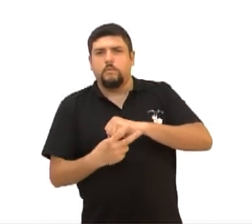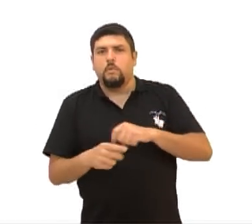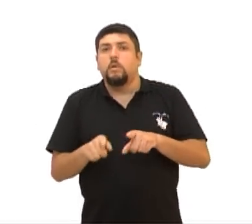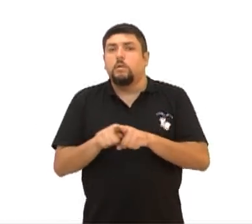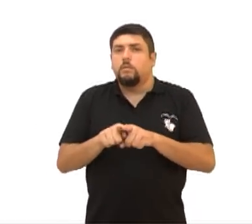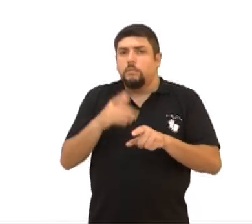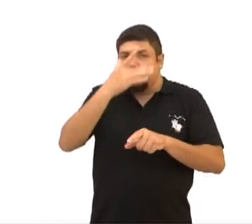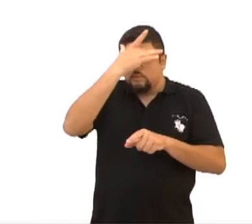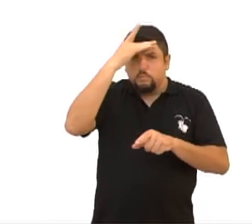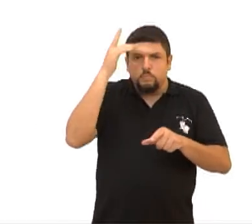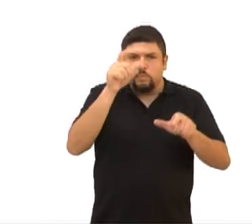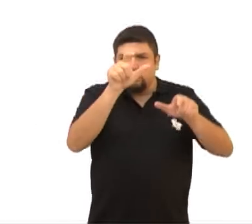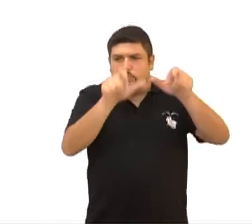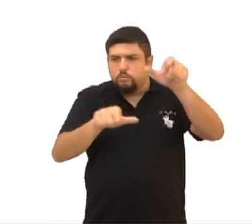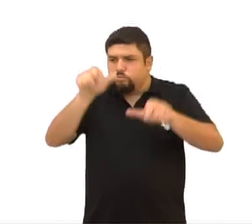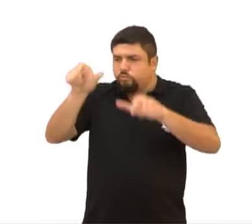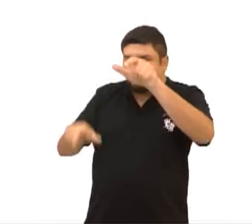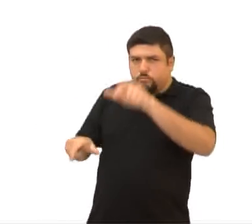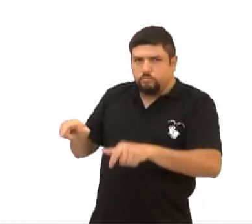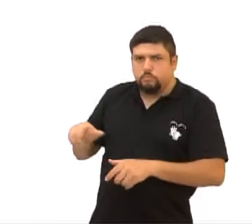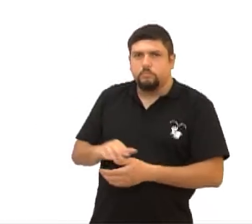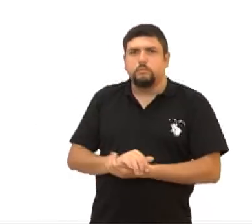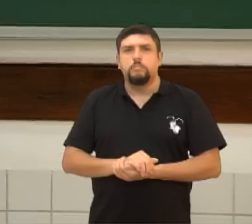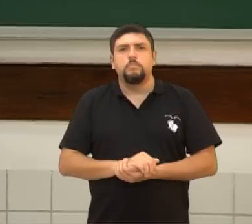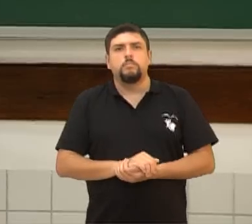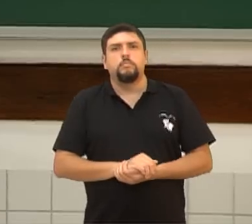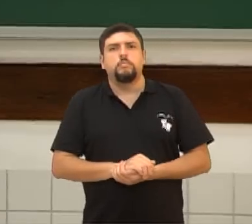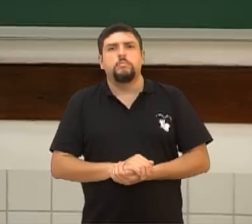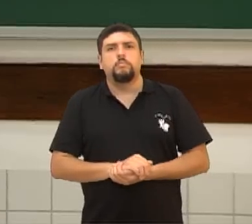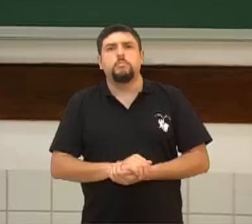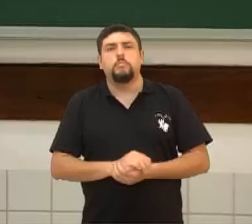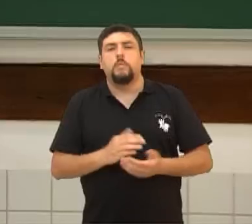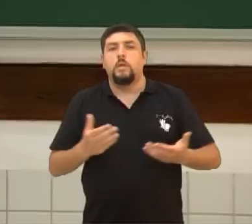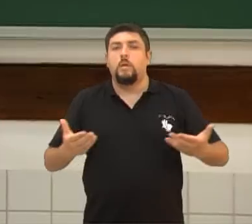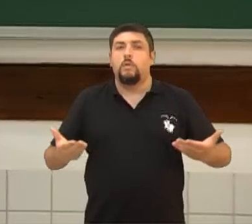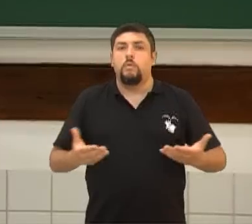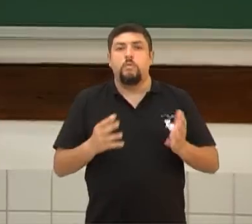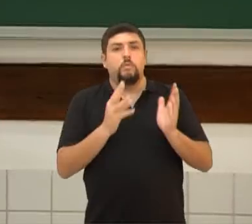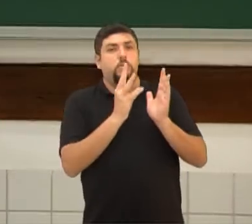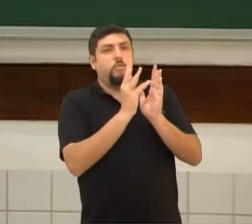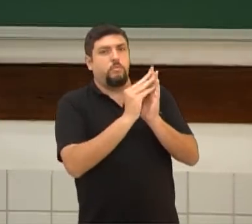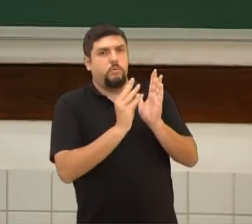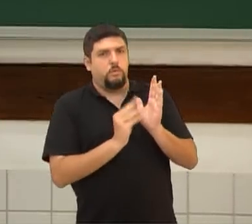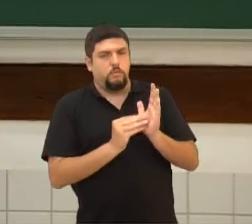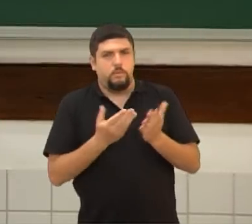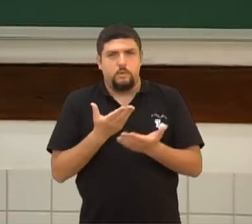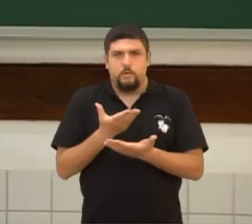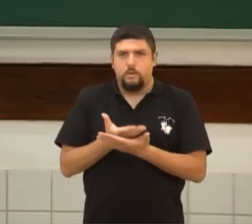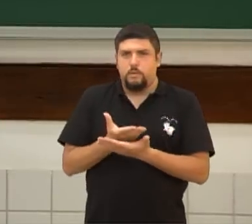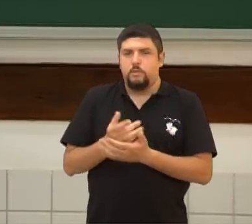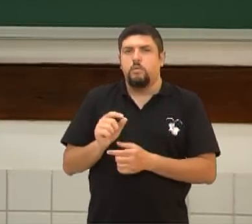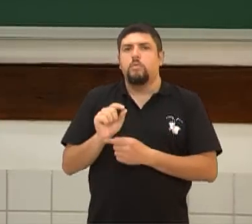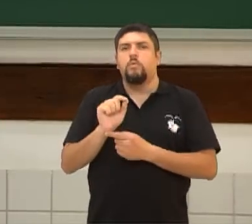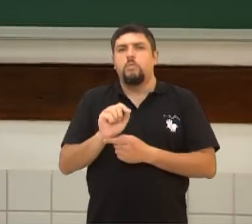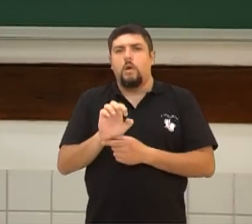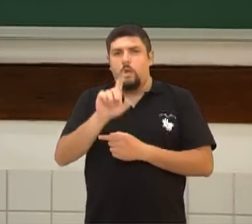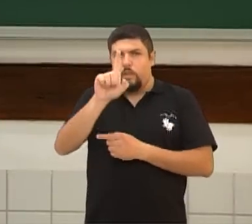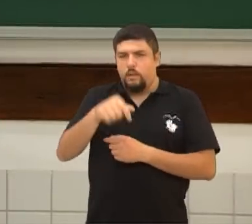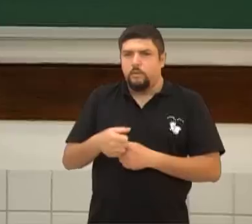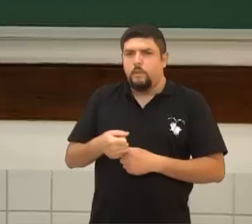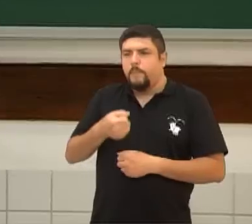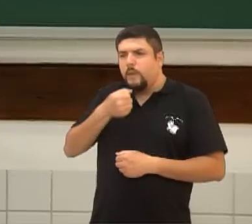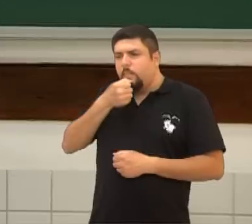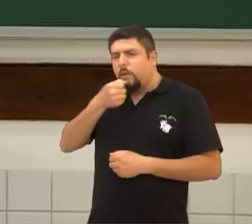do discurso. Vamos lá? O conteúdo nosso, portanto, nesta aula vai ser